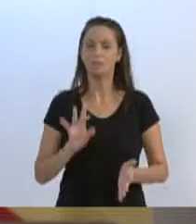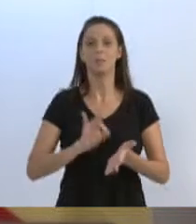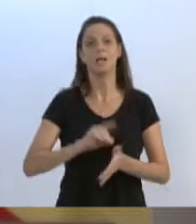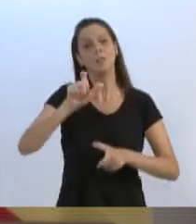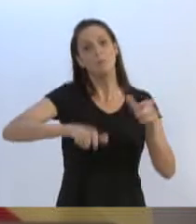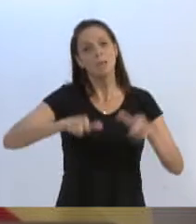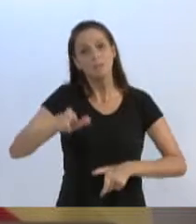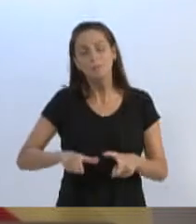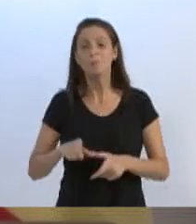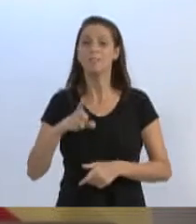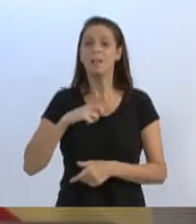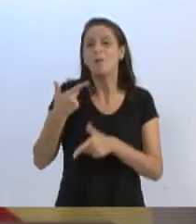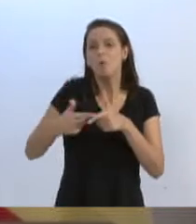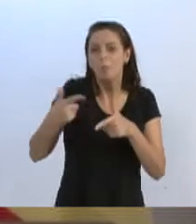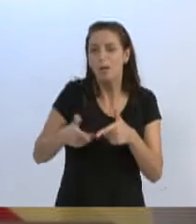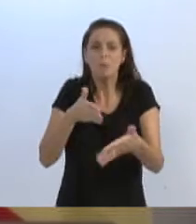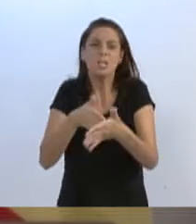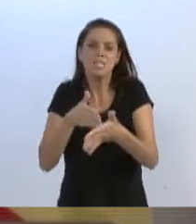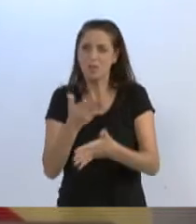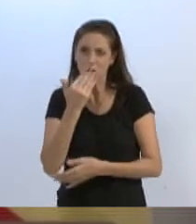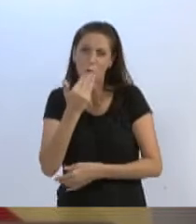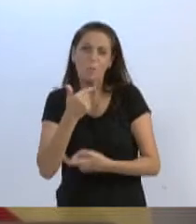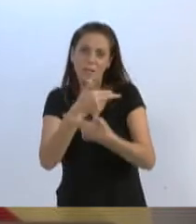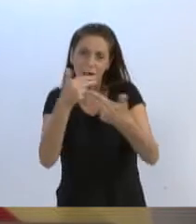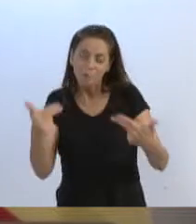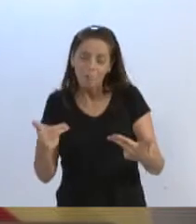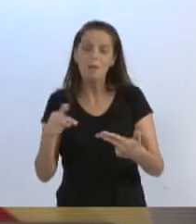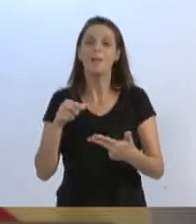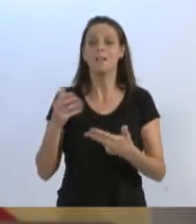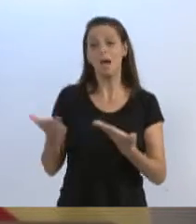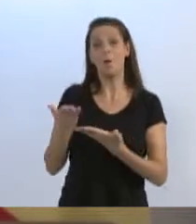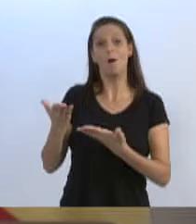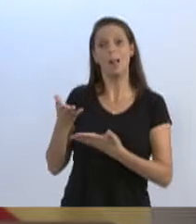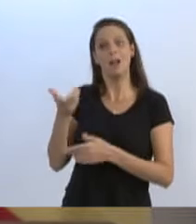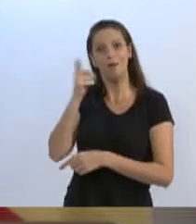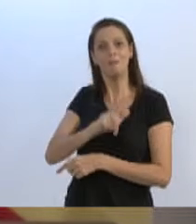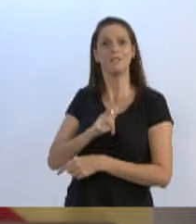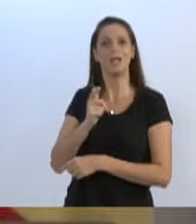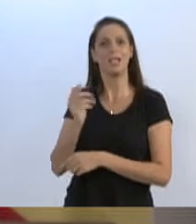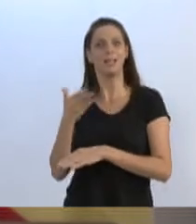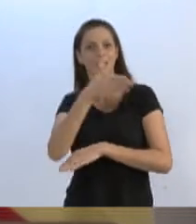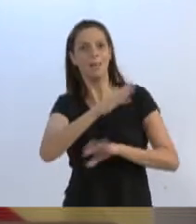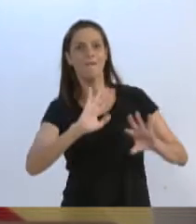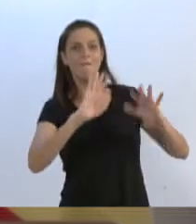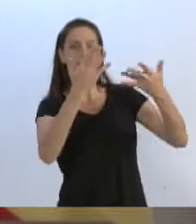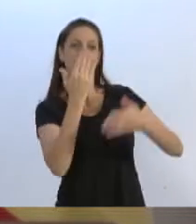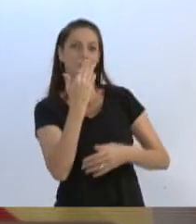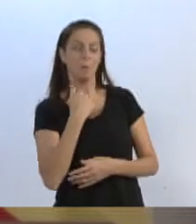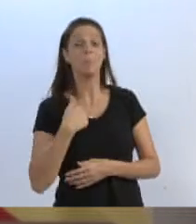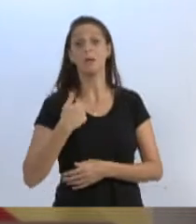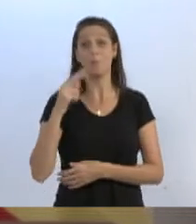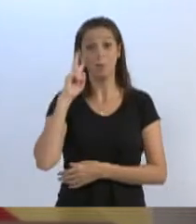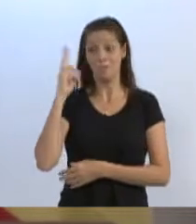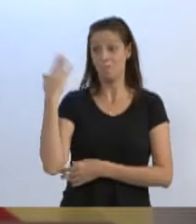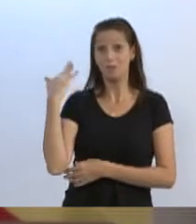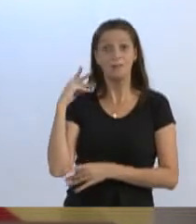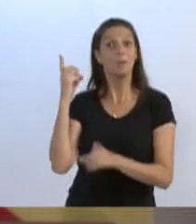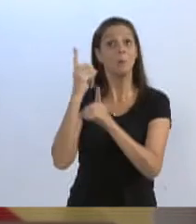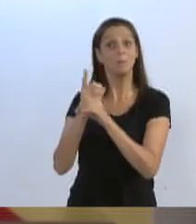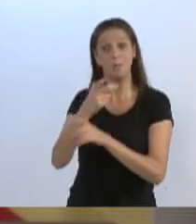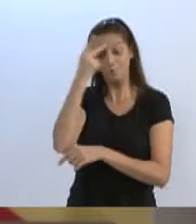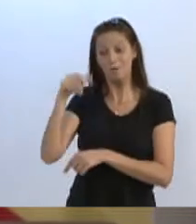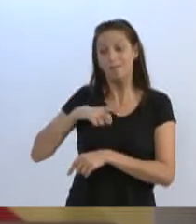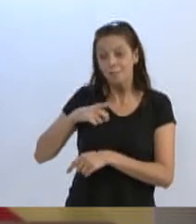que têm restrição alimentar. Um dia fui inclusive paralisado na rua por uma pessoa que era celíaca e que me agradeceu justamente